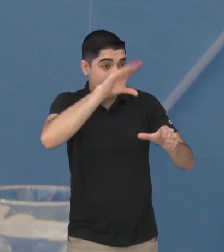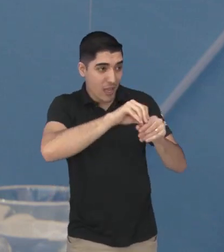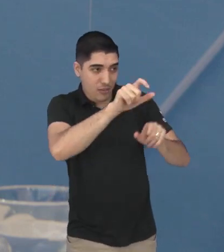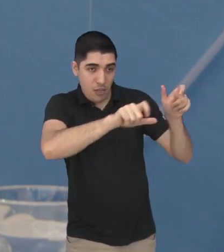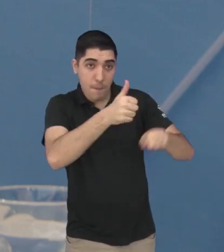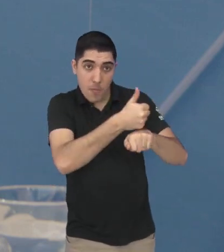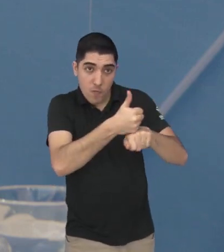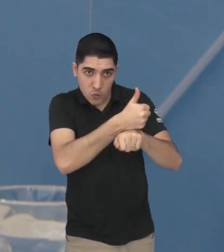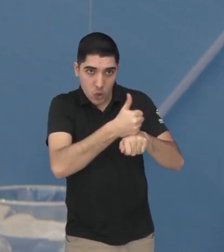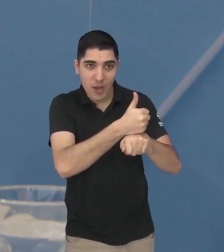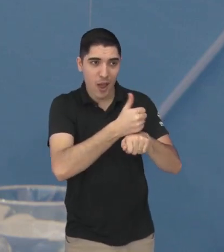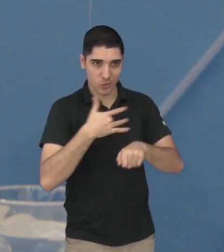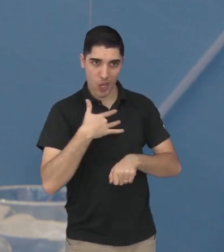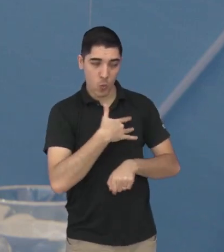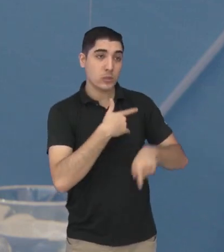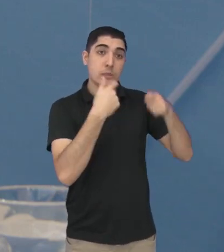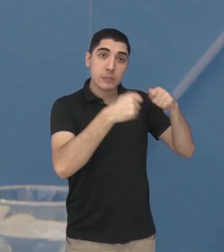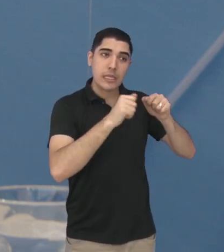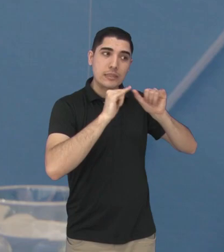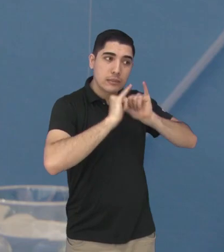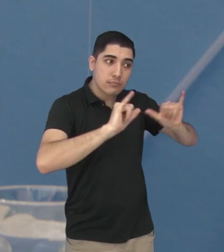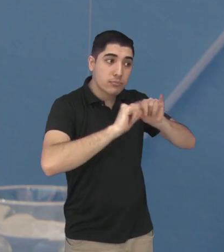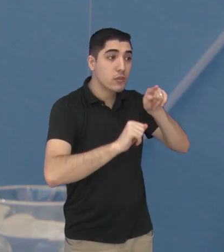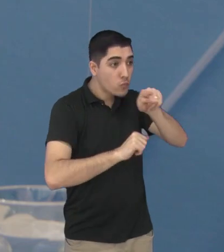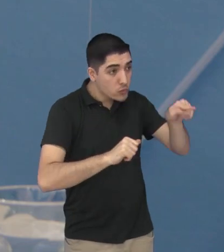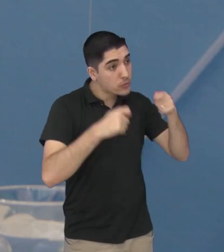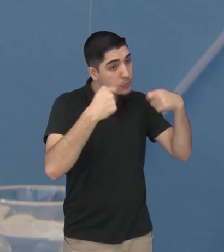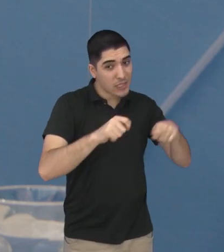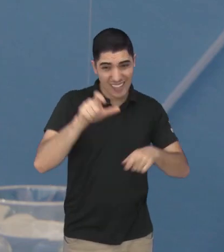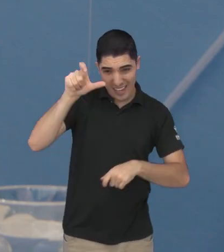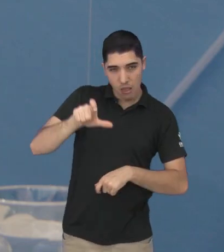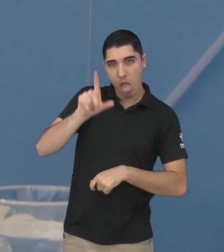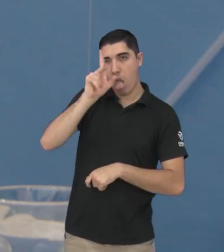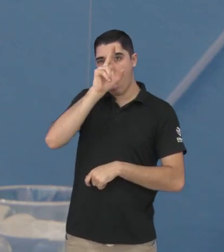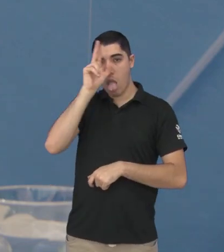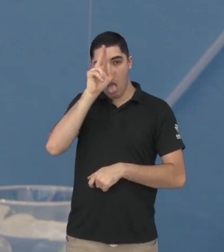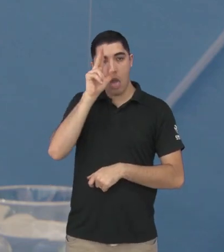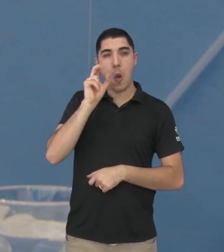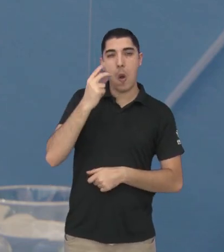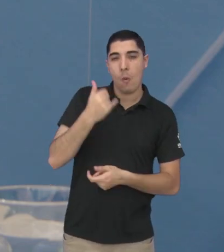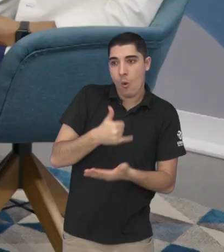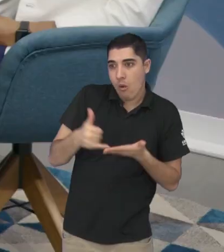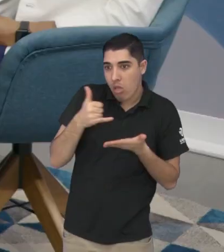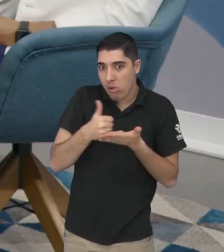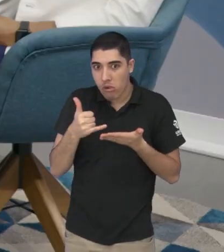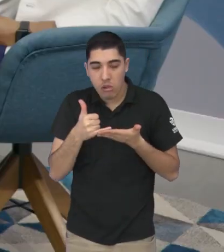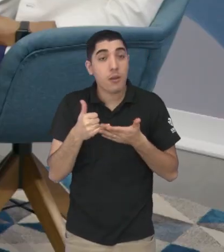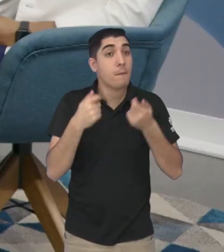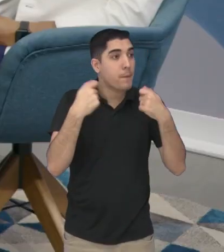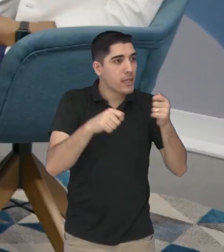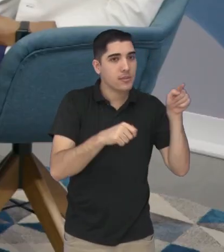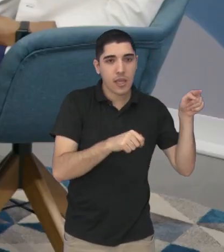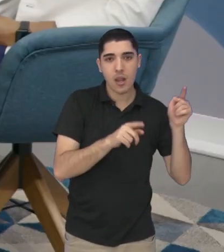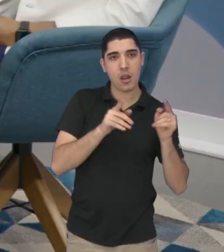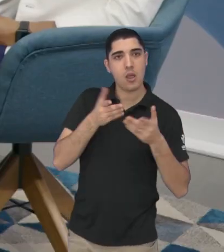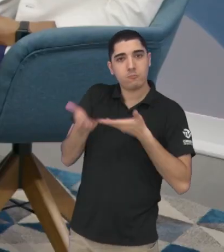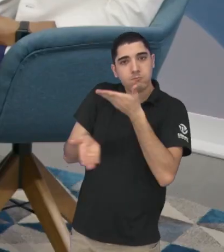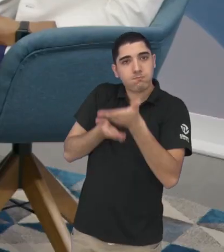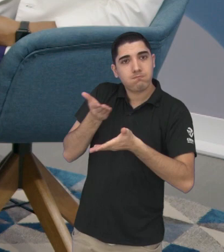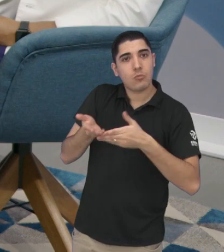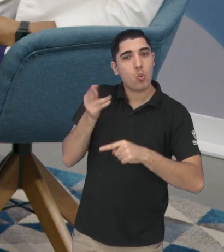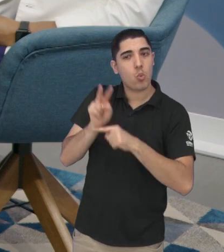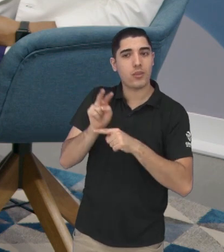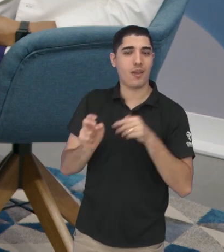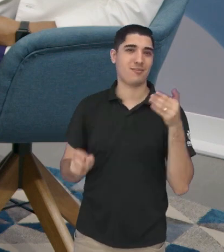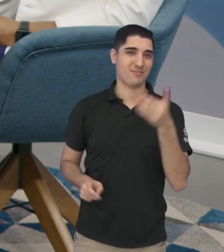que ali tem uma patologia e que a gente precisa desse cuidado. A prefeitura trabalha muito nesse... né, do julgamento. E a prefeitura trabalha muito